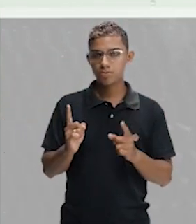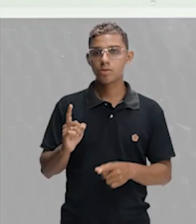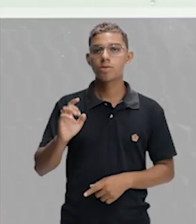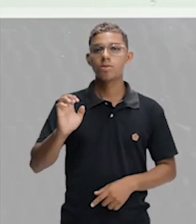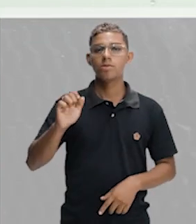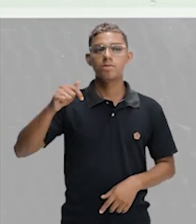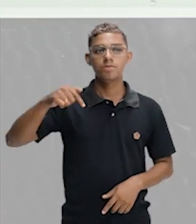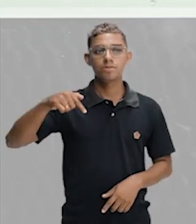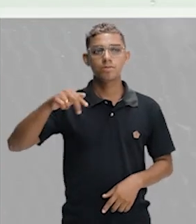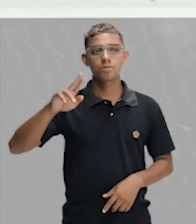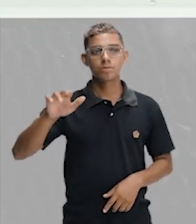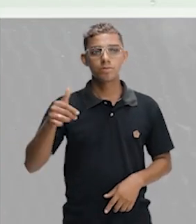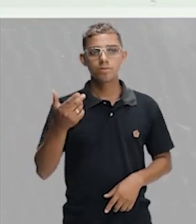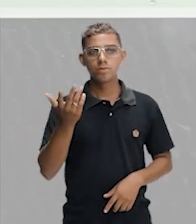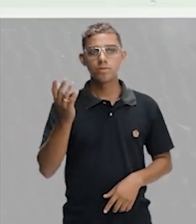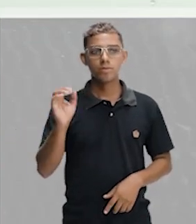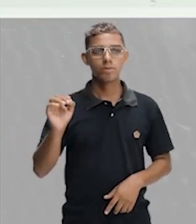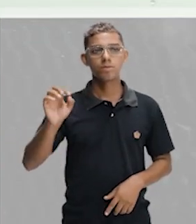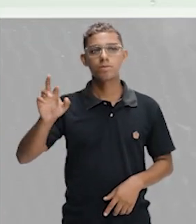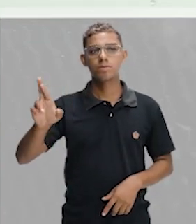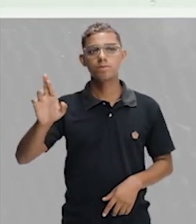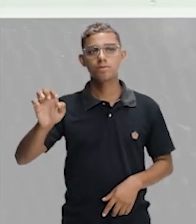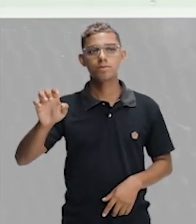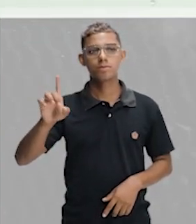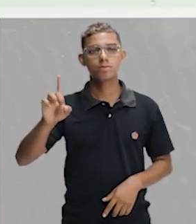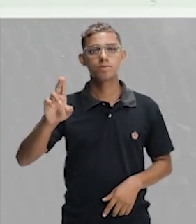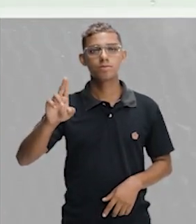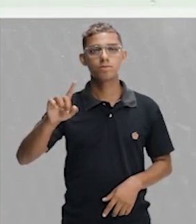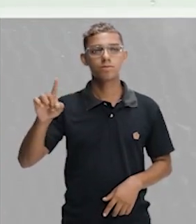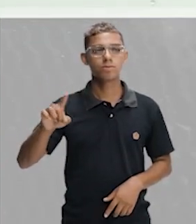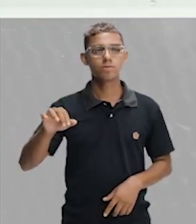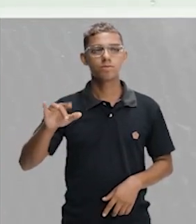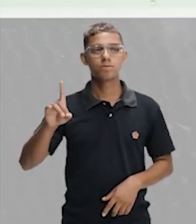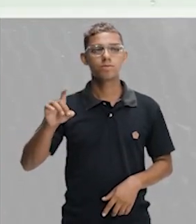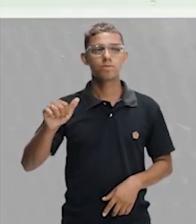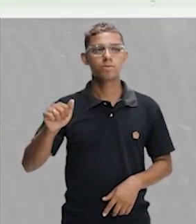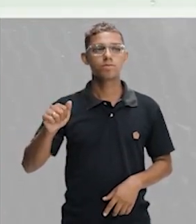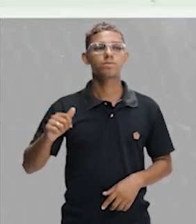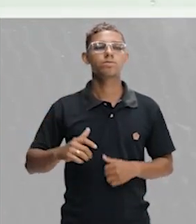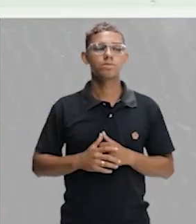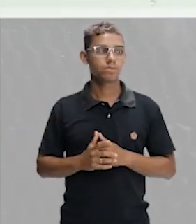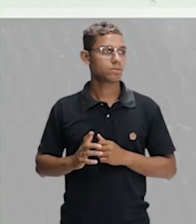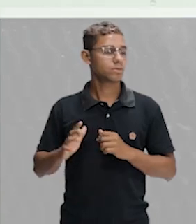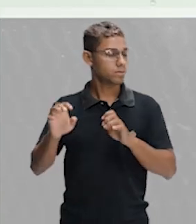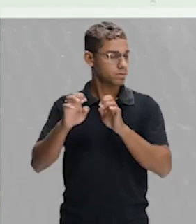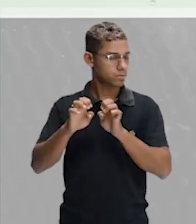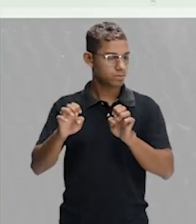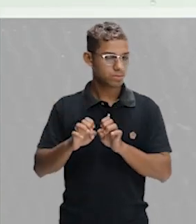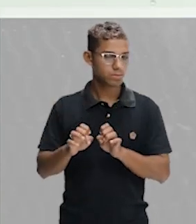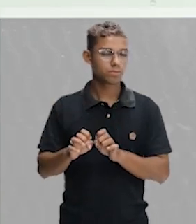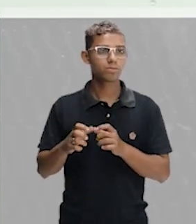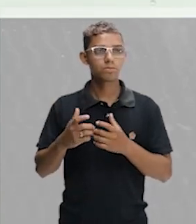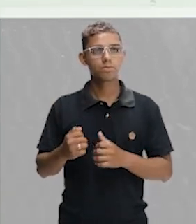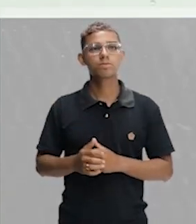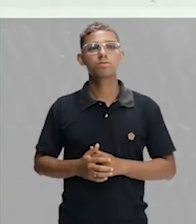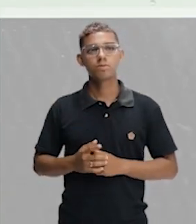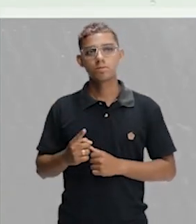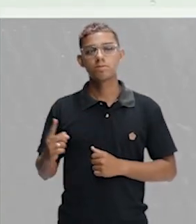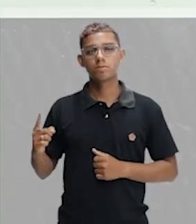você isola o y o y vai ficar MX + n certo essa aqui é estrutura